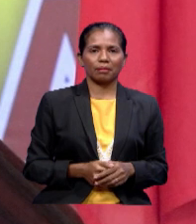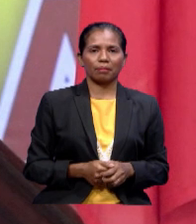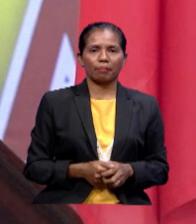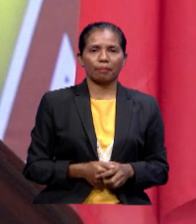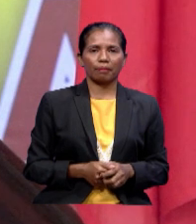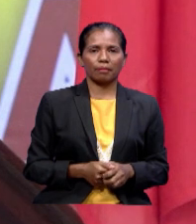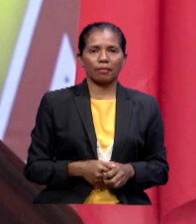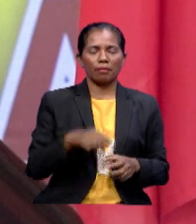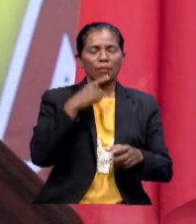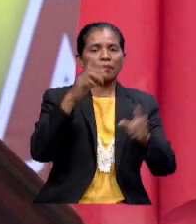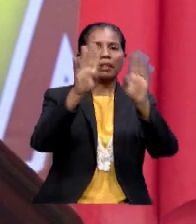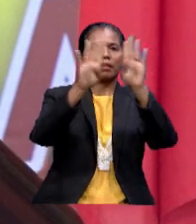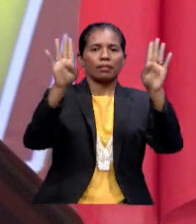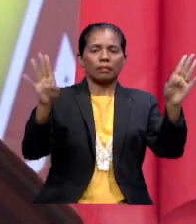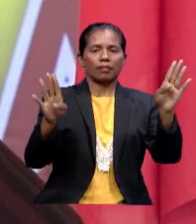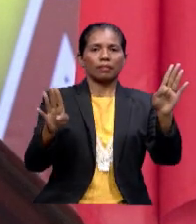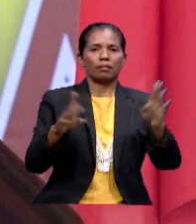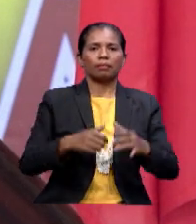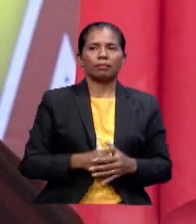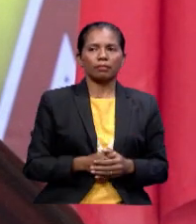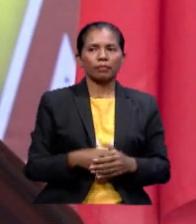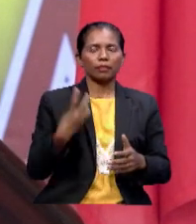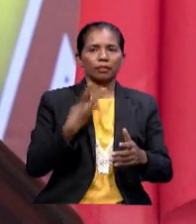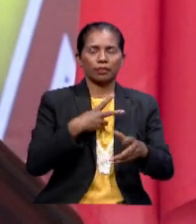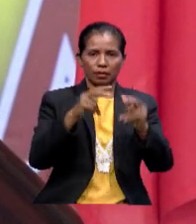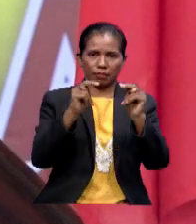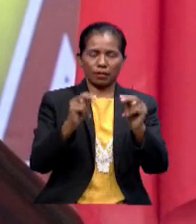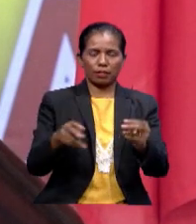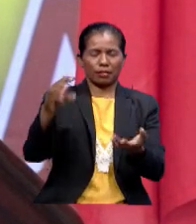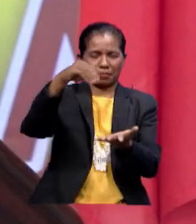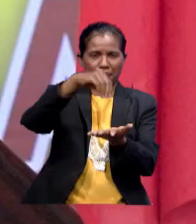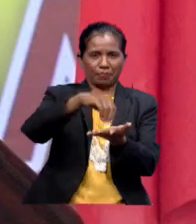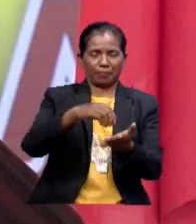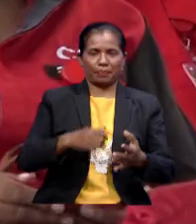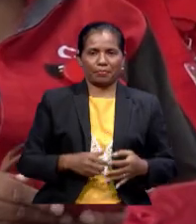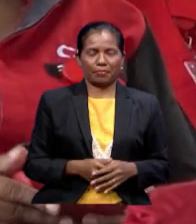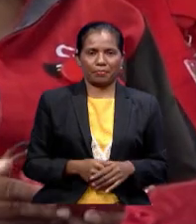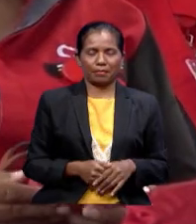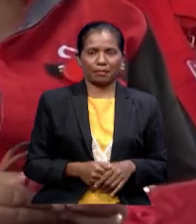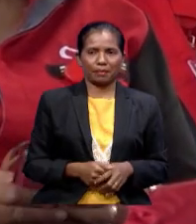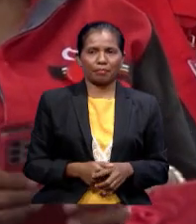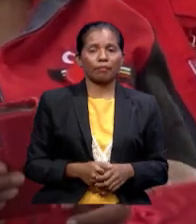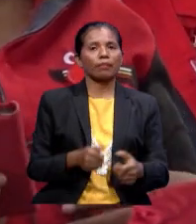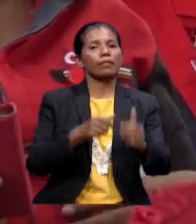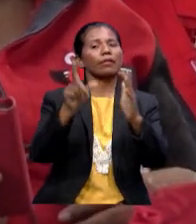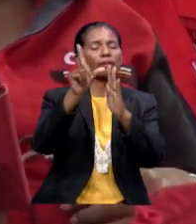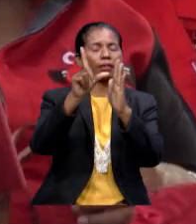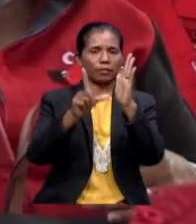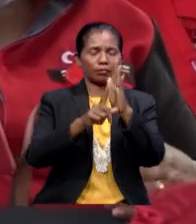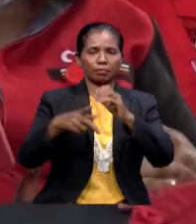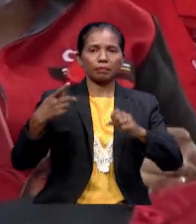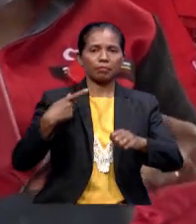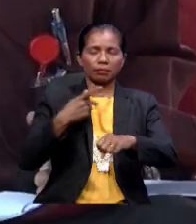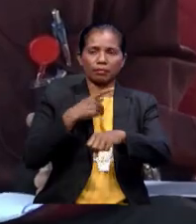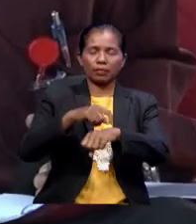Se a troca dá uma volta para o Estado, então precisa por alguma fator. Per lei elettorale va Parlamento Nazionale